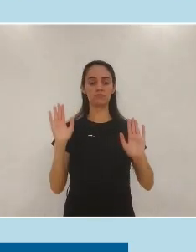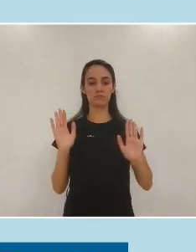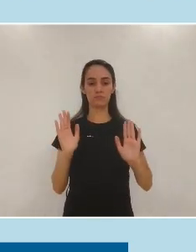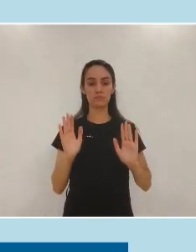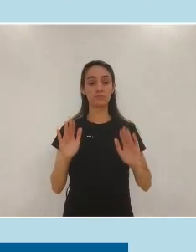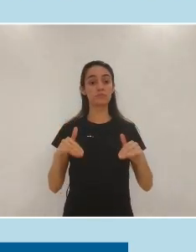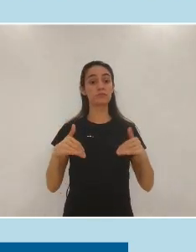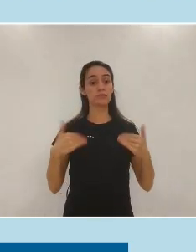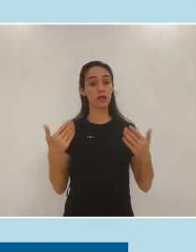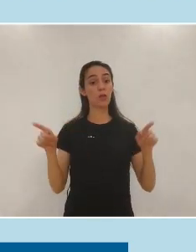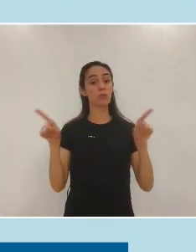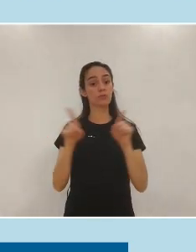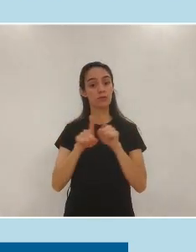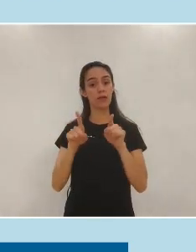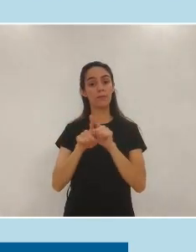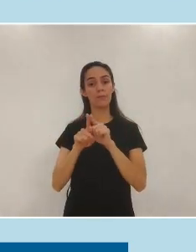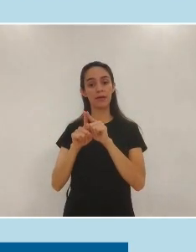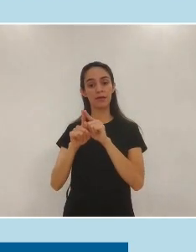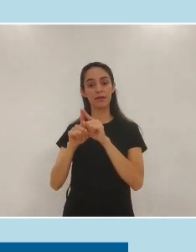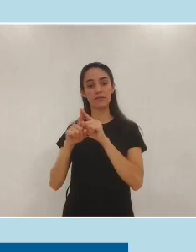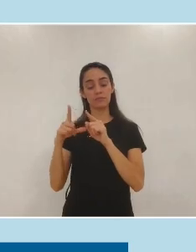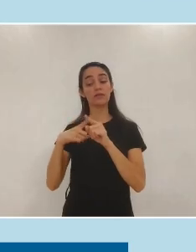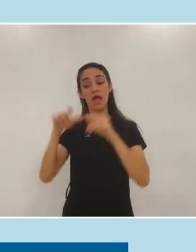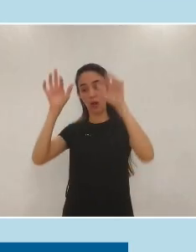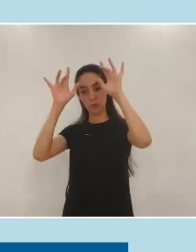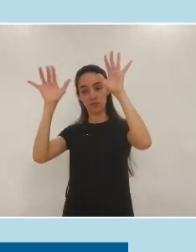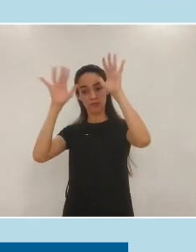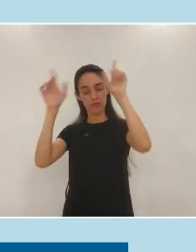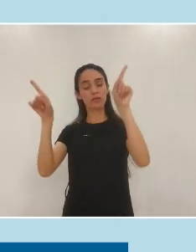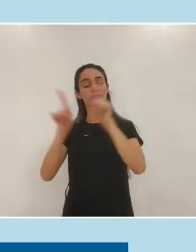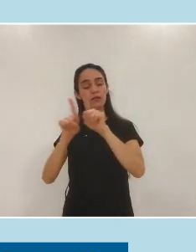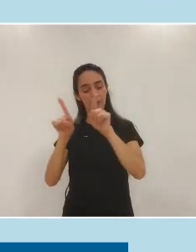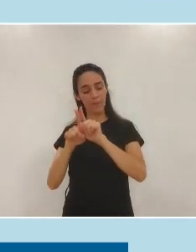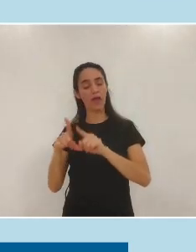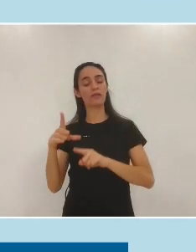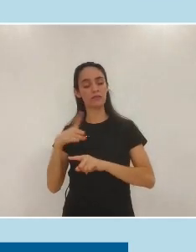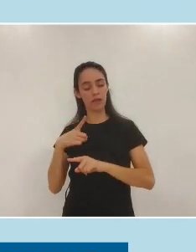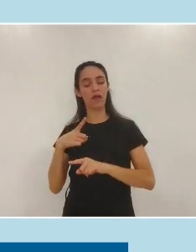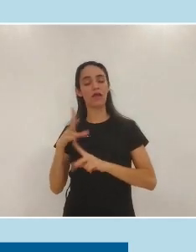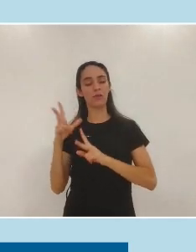está associado. Autistas apresentam isso e síndrome de Ehlers-Danlos também.